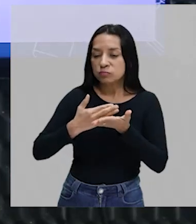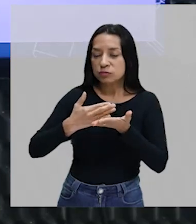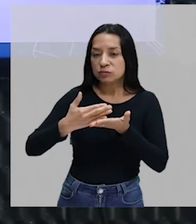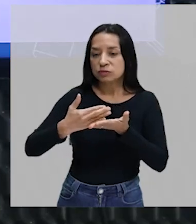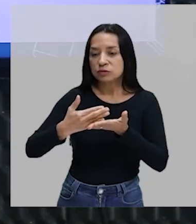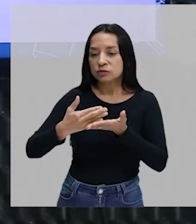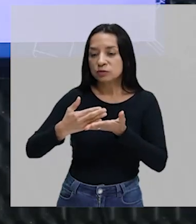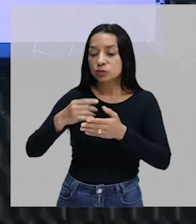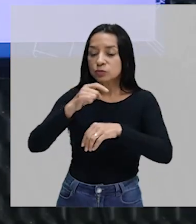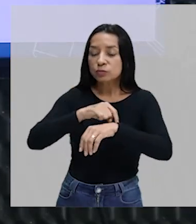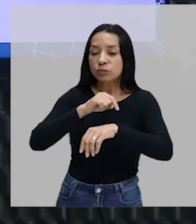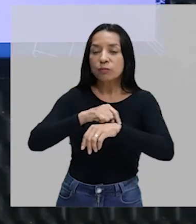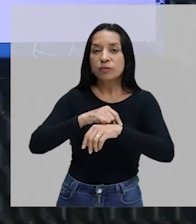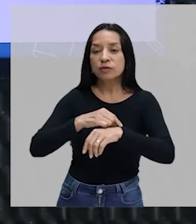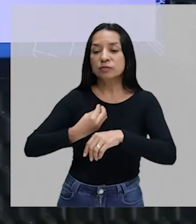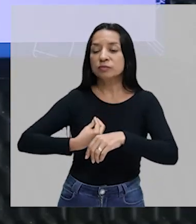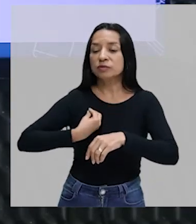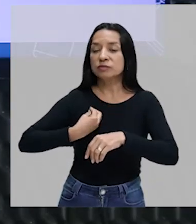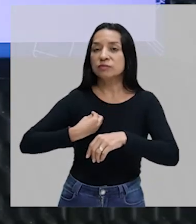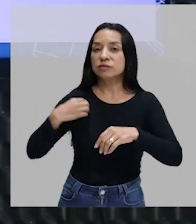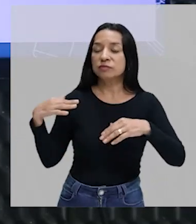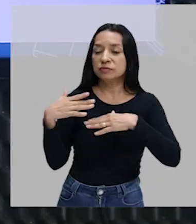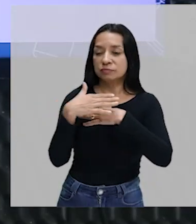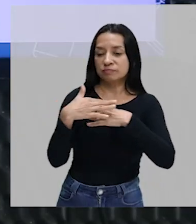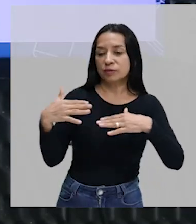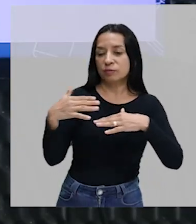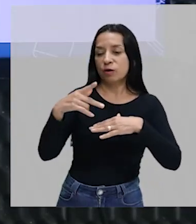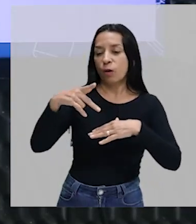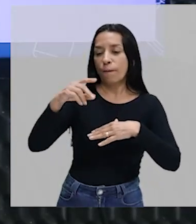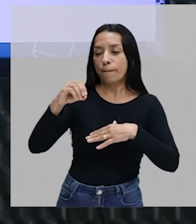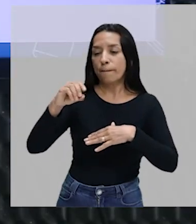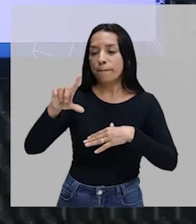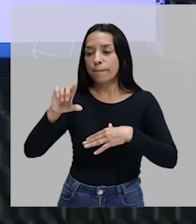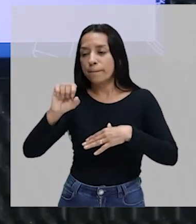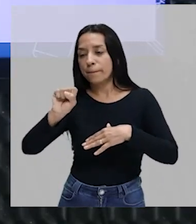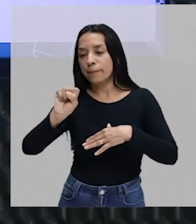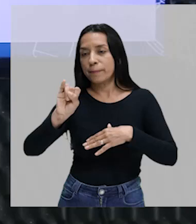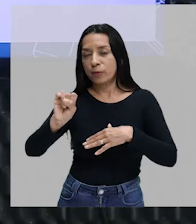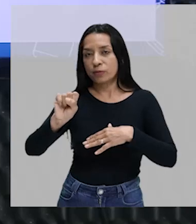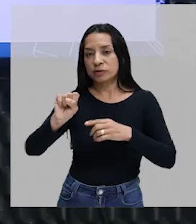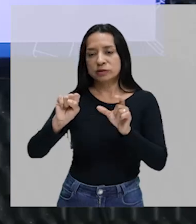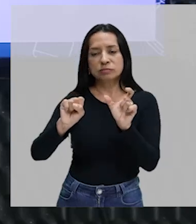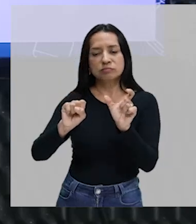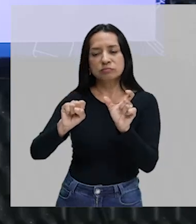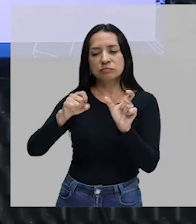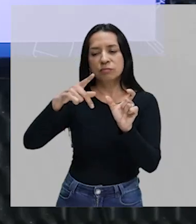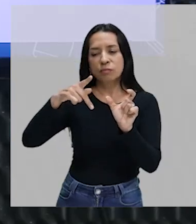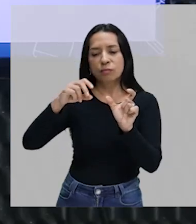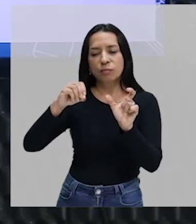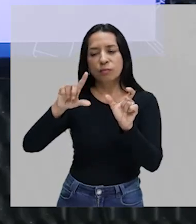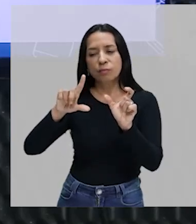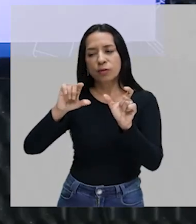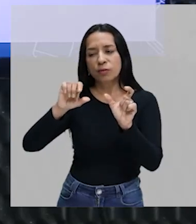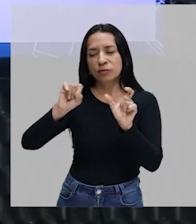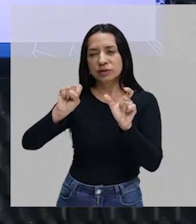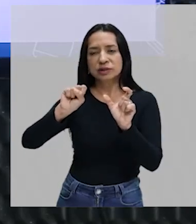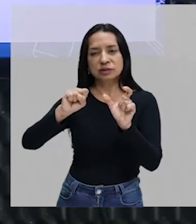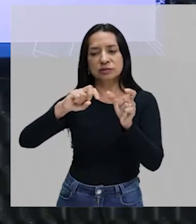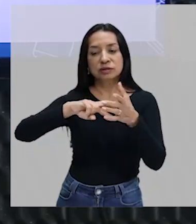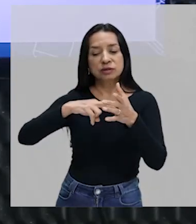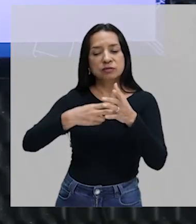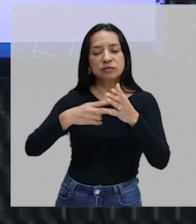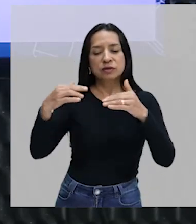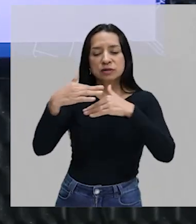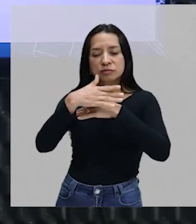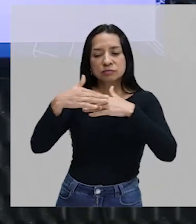na polis. O que é polis? É cidade, cidade-estado. Ao dizer que o homem é um animal político,